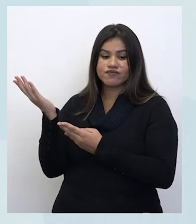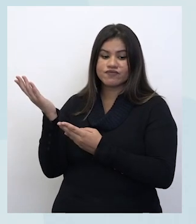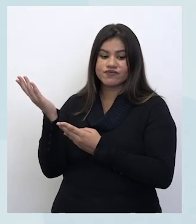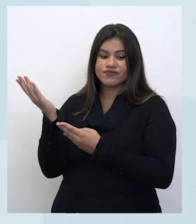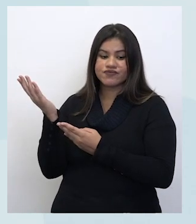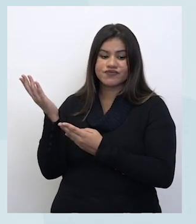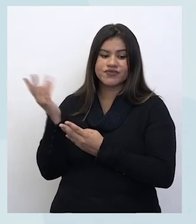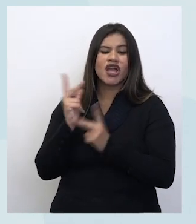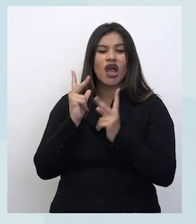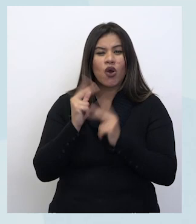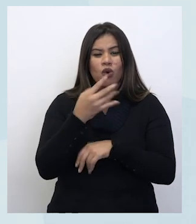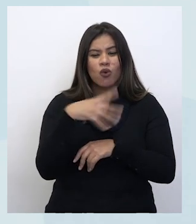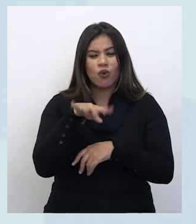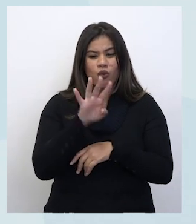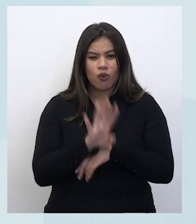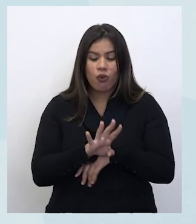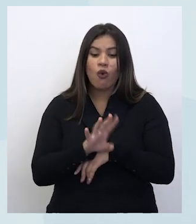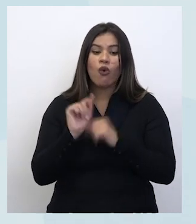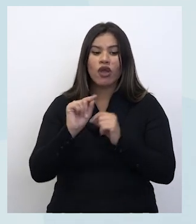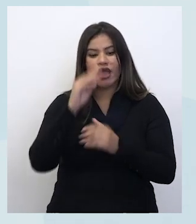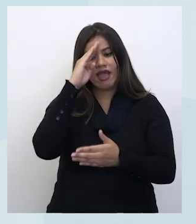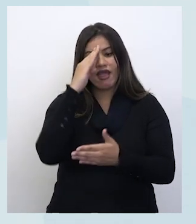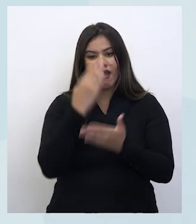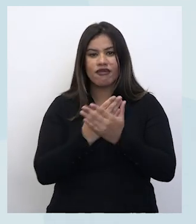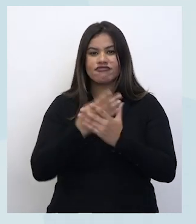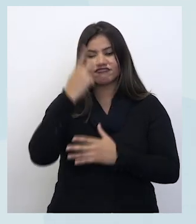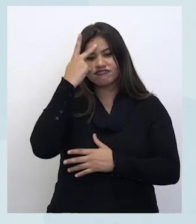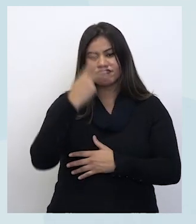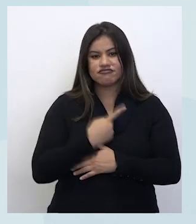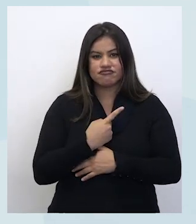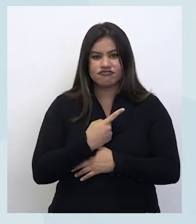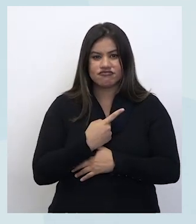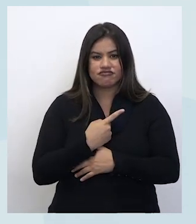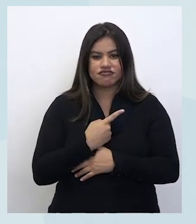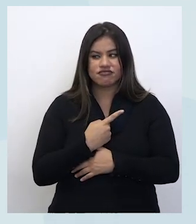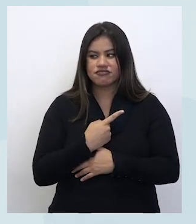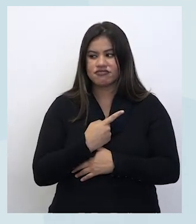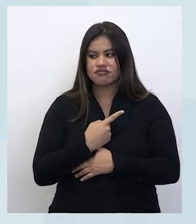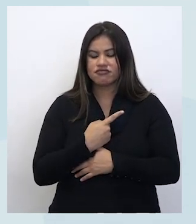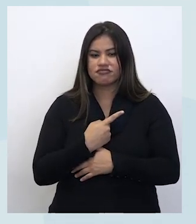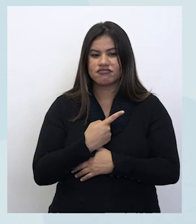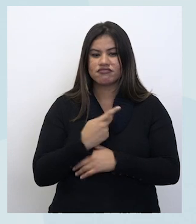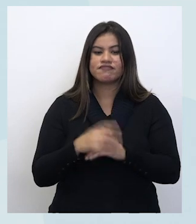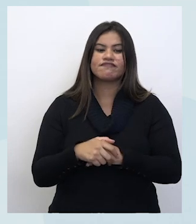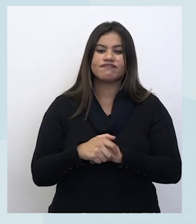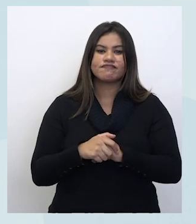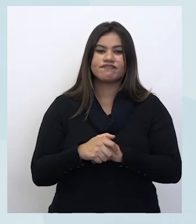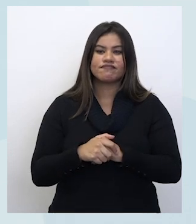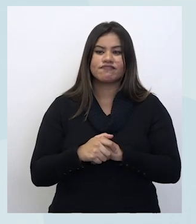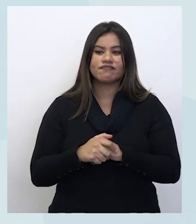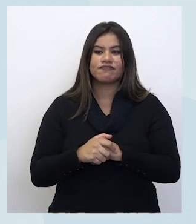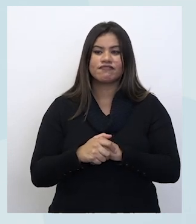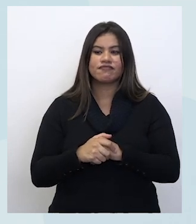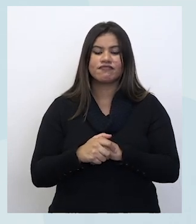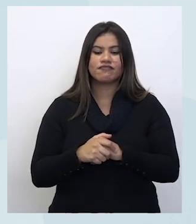está aparecendo agora na sua tela. E você tem aí as rubricas das competências priorizadas para o seu ano escolar. Nós vamos